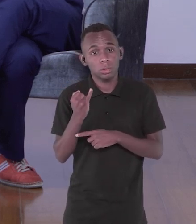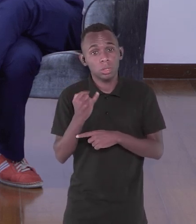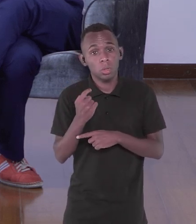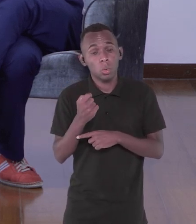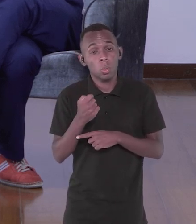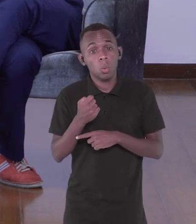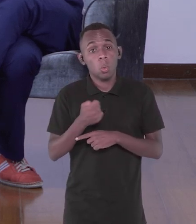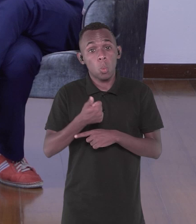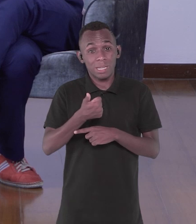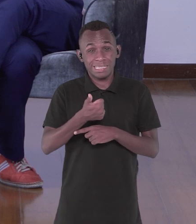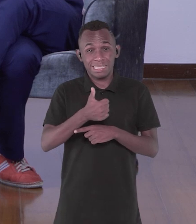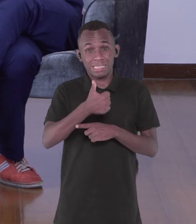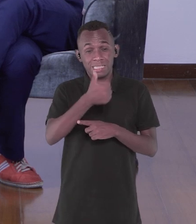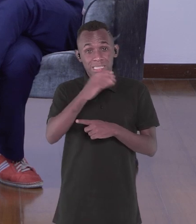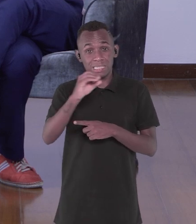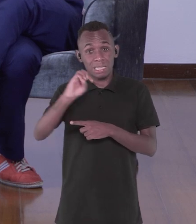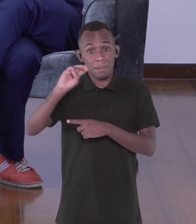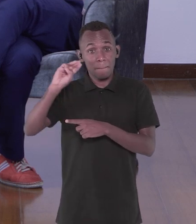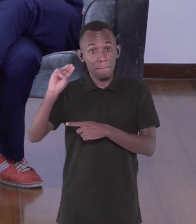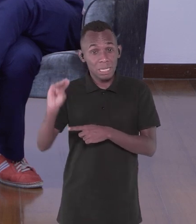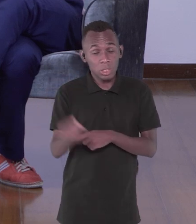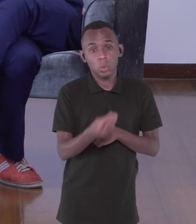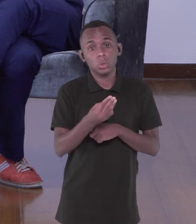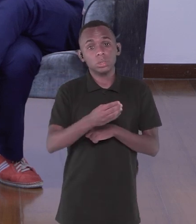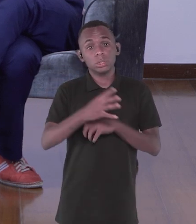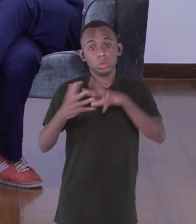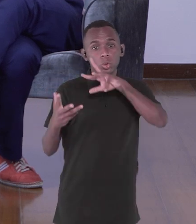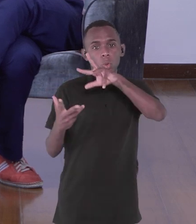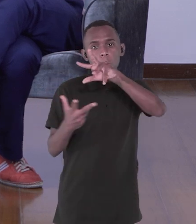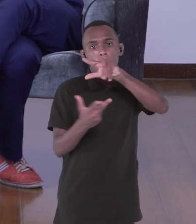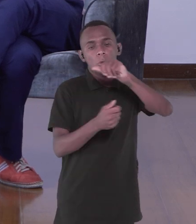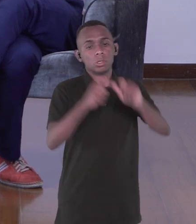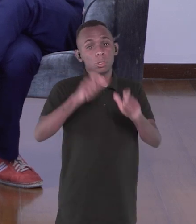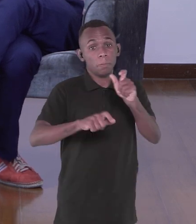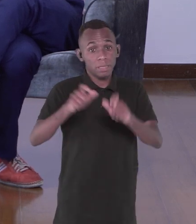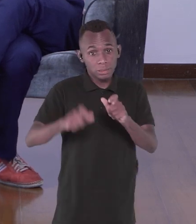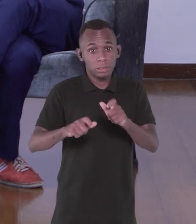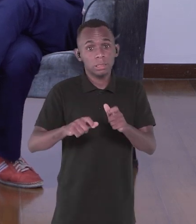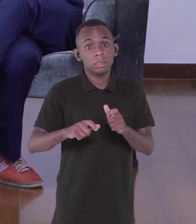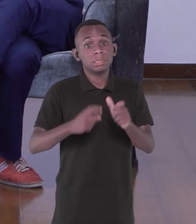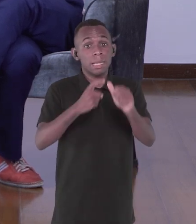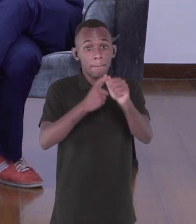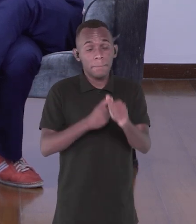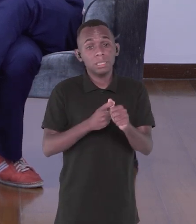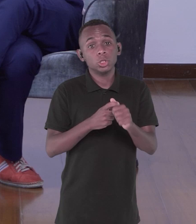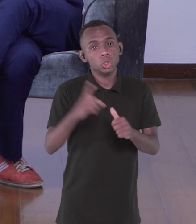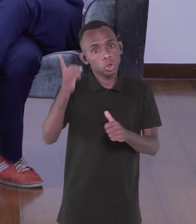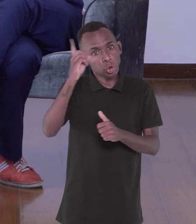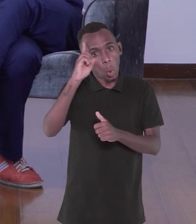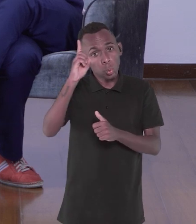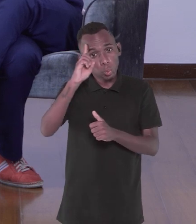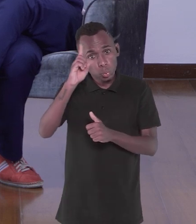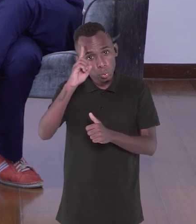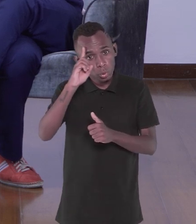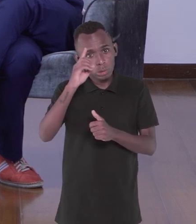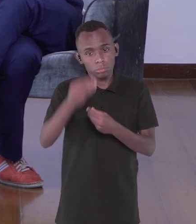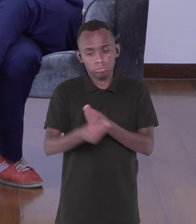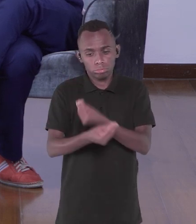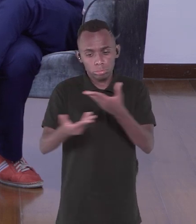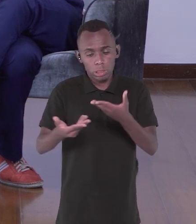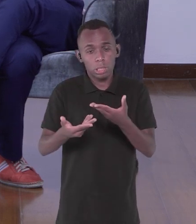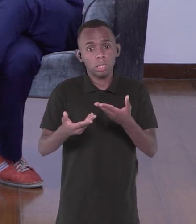quase 100 milhões de pessoas no mundo. Quase 100 milhões de pessoas no mundo dependem diariamente da entrega de